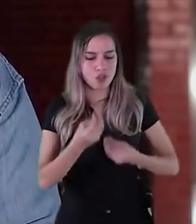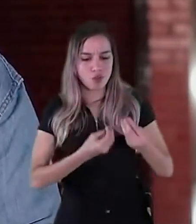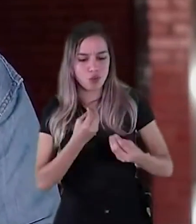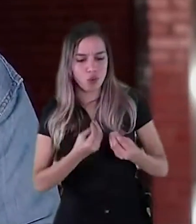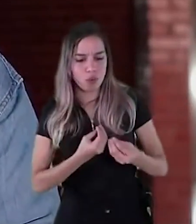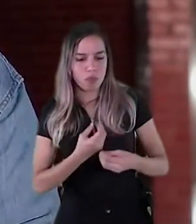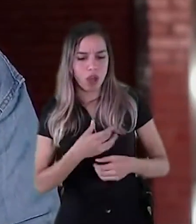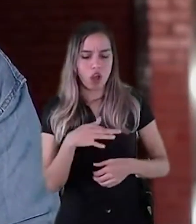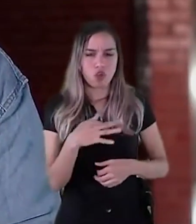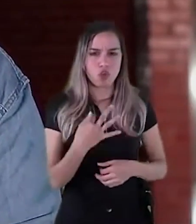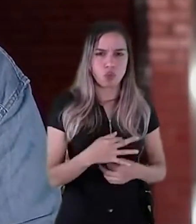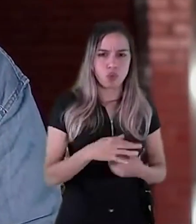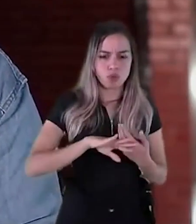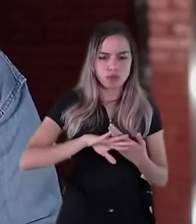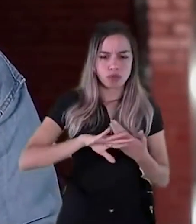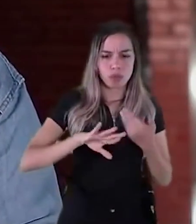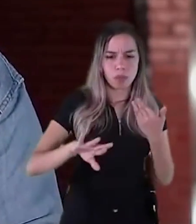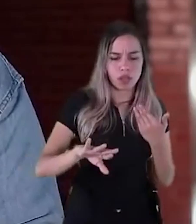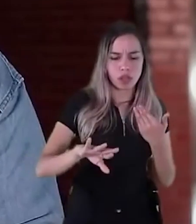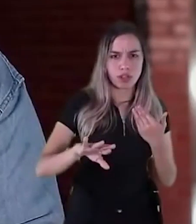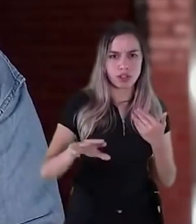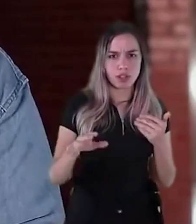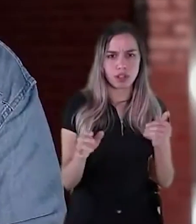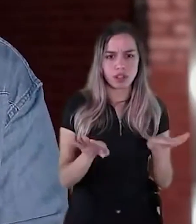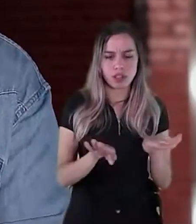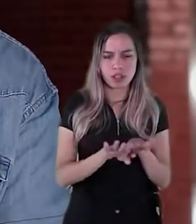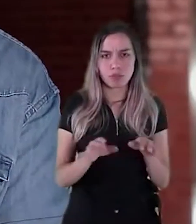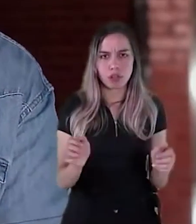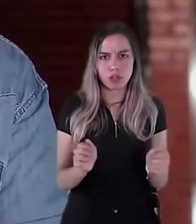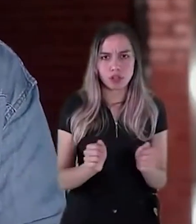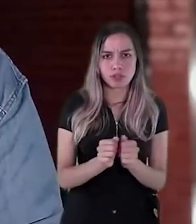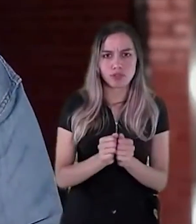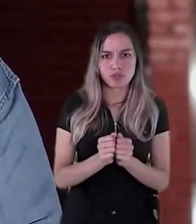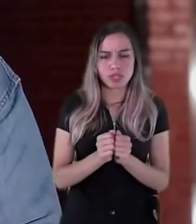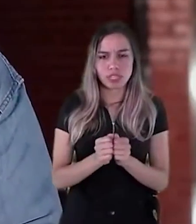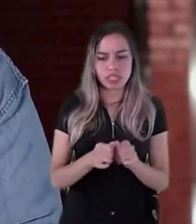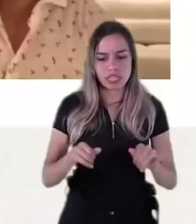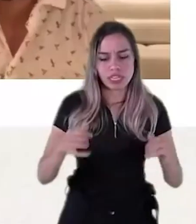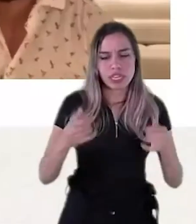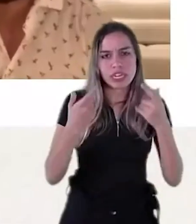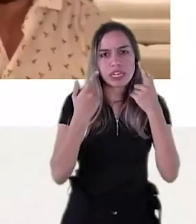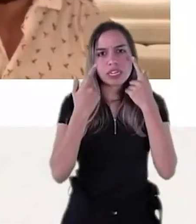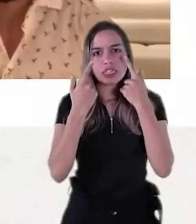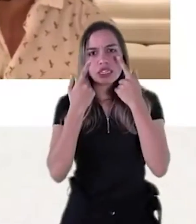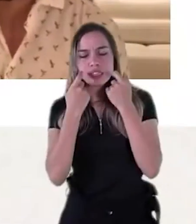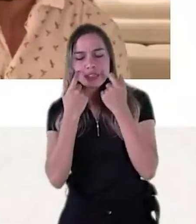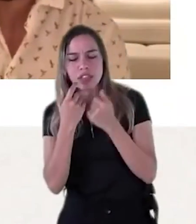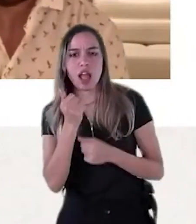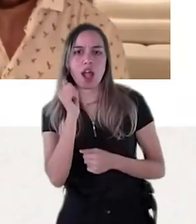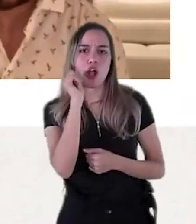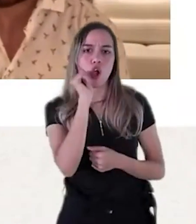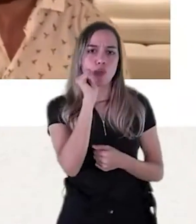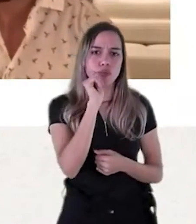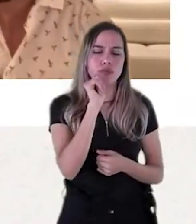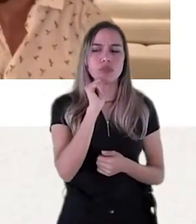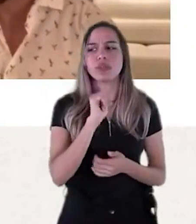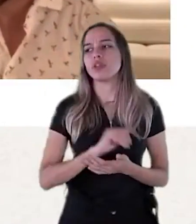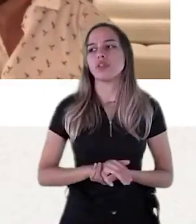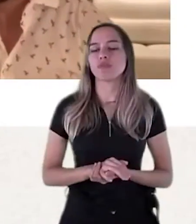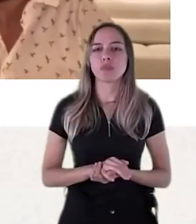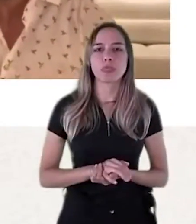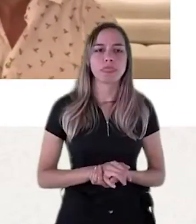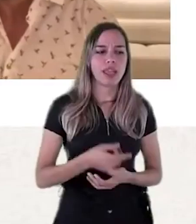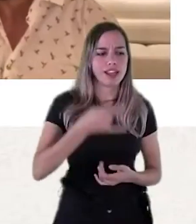da união, da tristeza daquela mulher, do amor, né? Daquela mulher da traição,